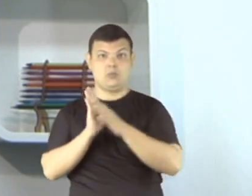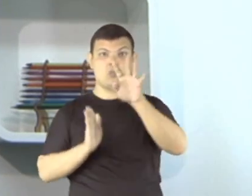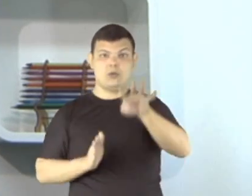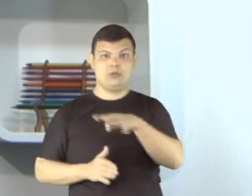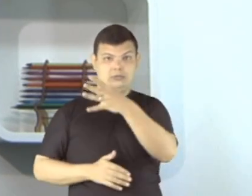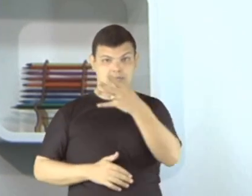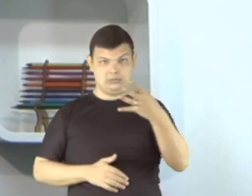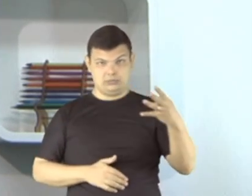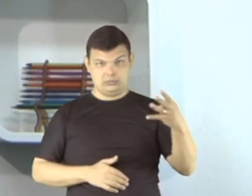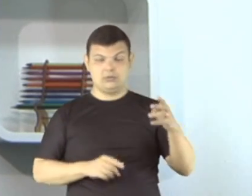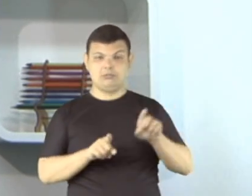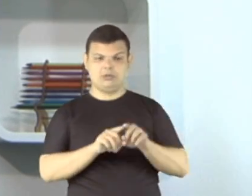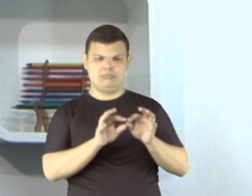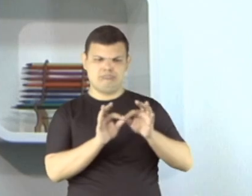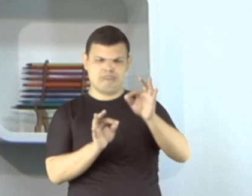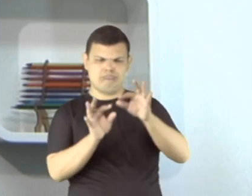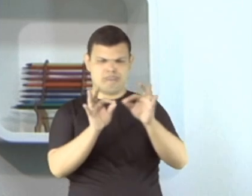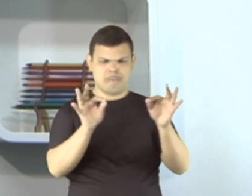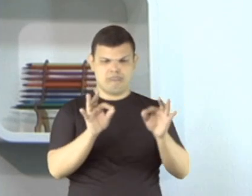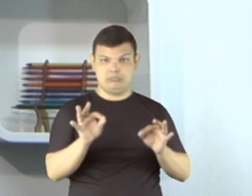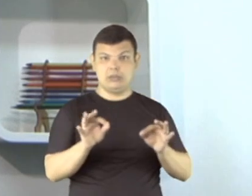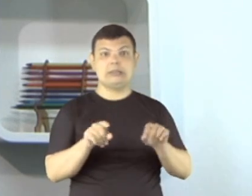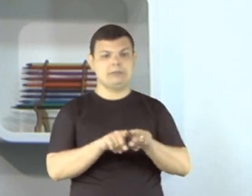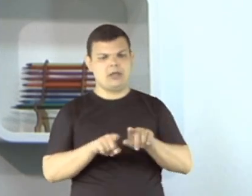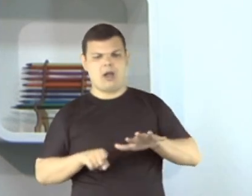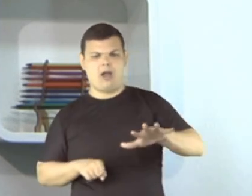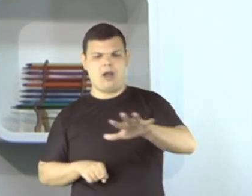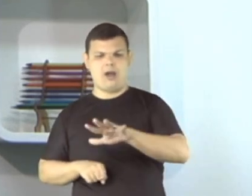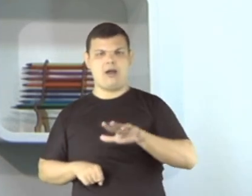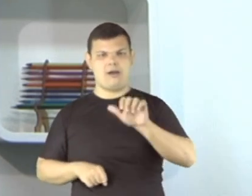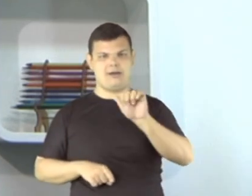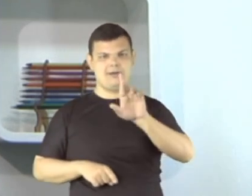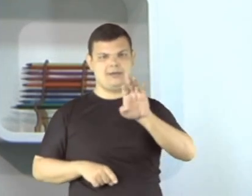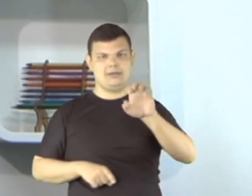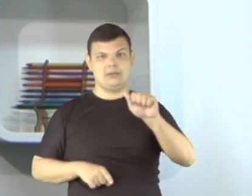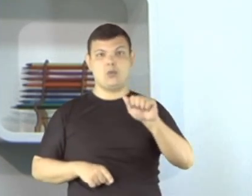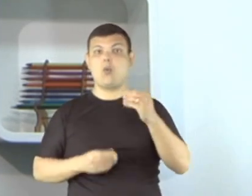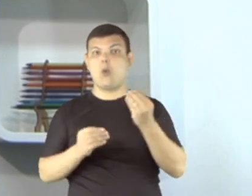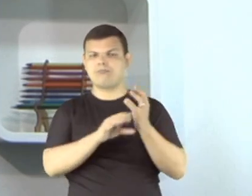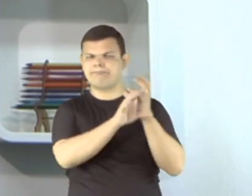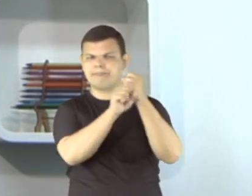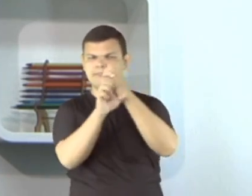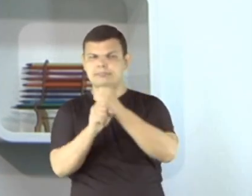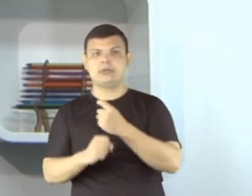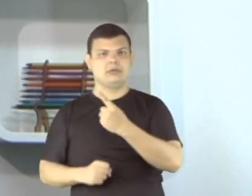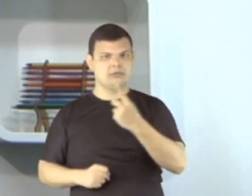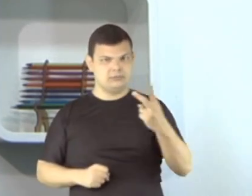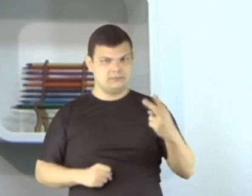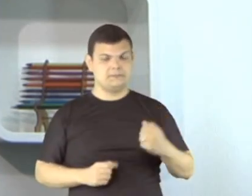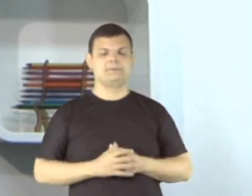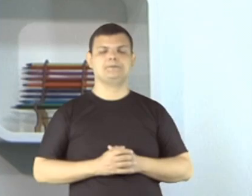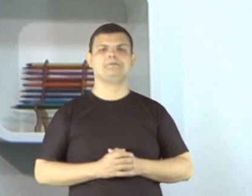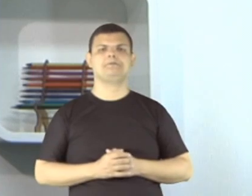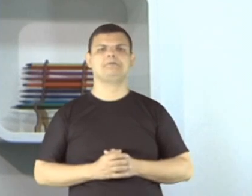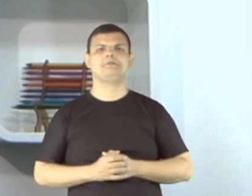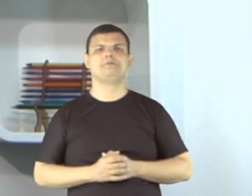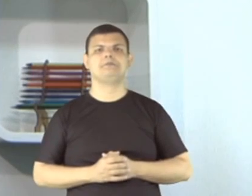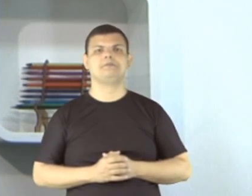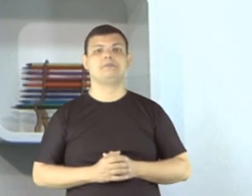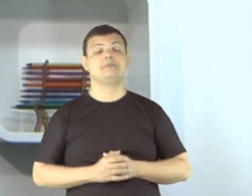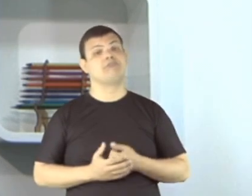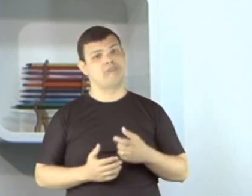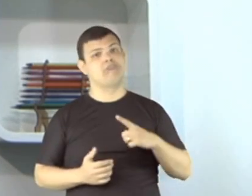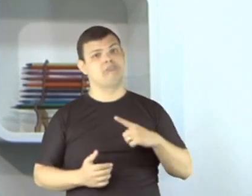quadriculada, conceito de perímetro, conceito de área e como calcular cada um deles. Voltando, lembrando que vocês têm isso disponível